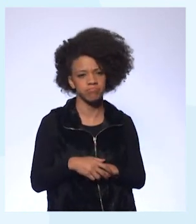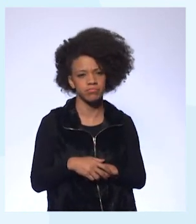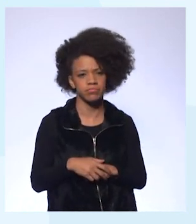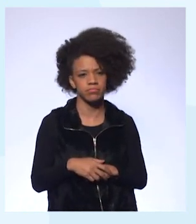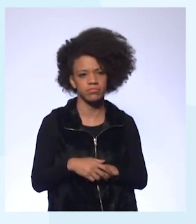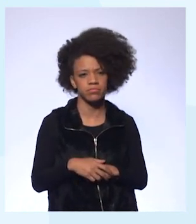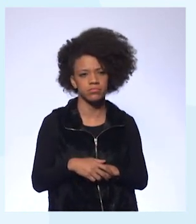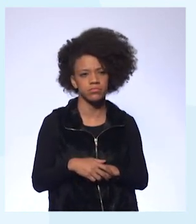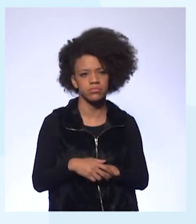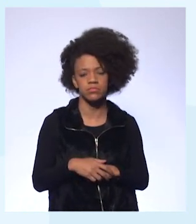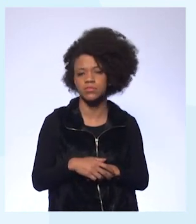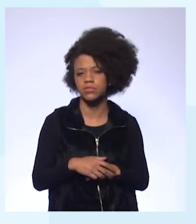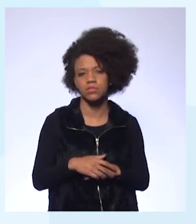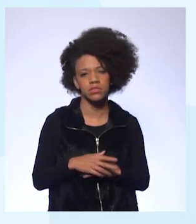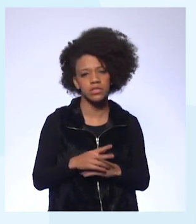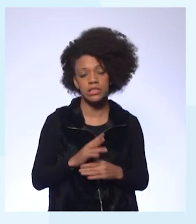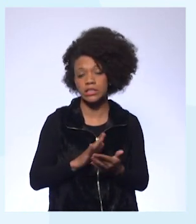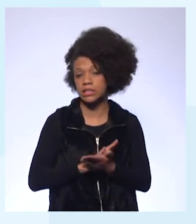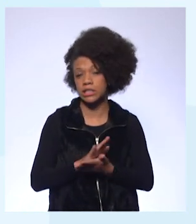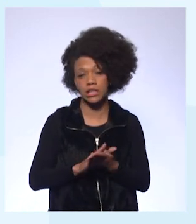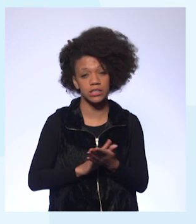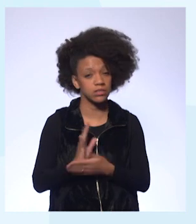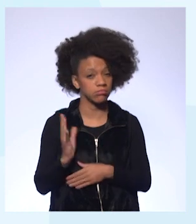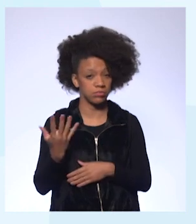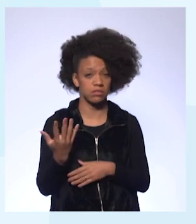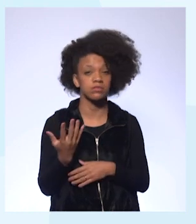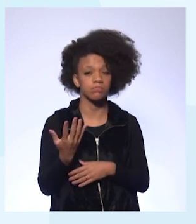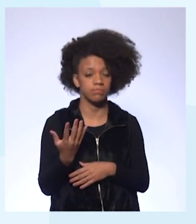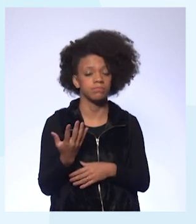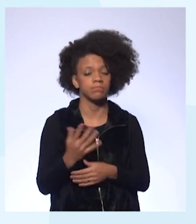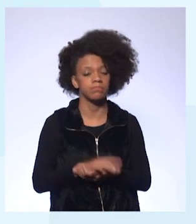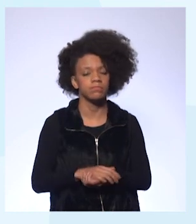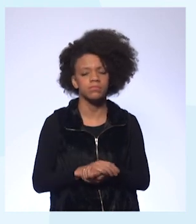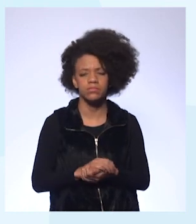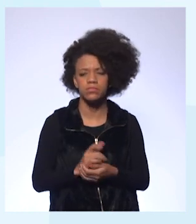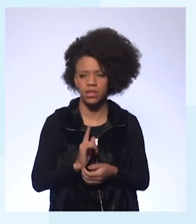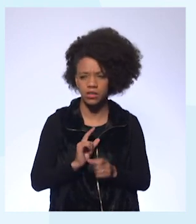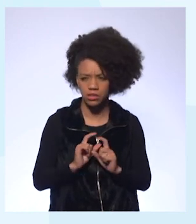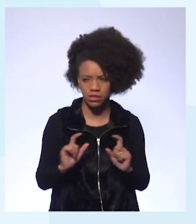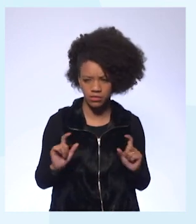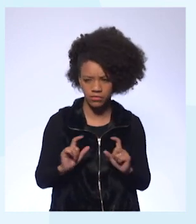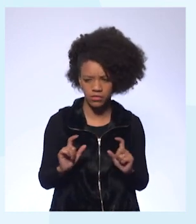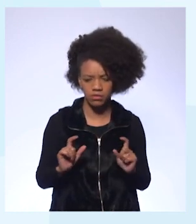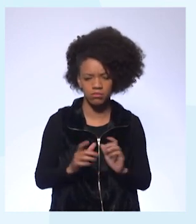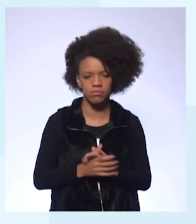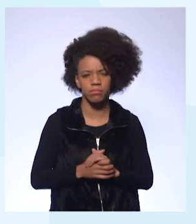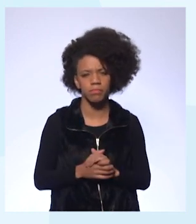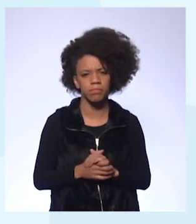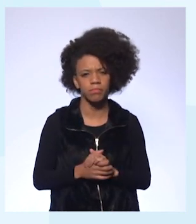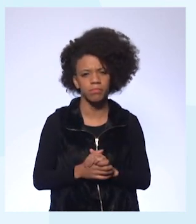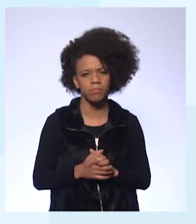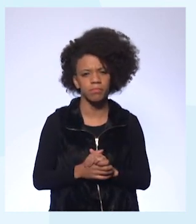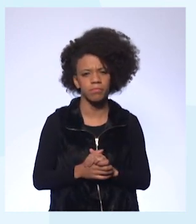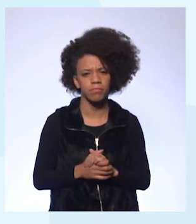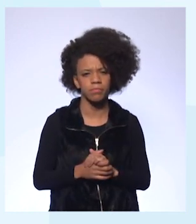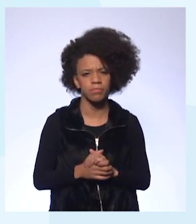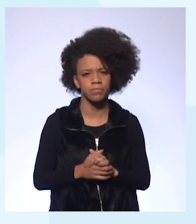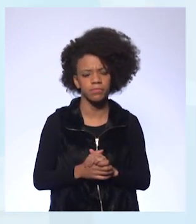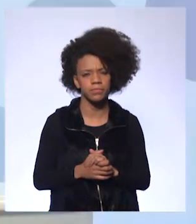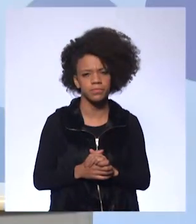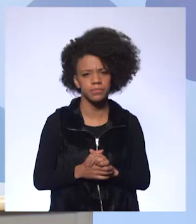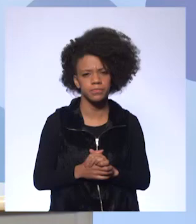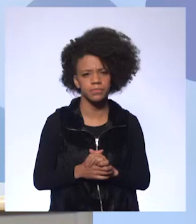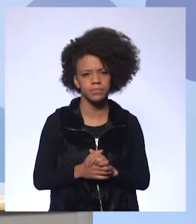rap não irão acontecer então verbo rápido aí acontecer acontecimento temas mais frases não é assim que der ar Live nor the